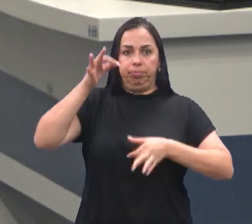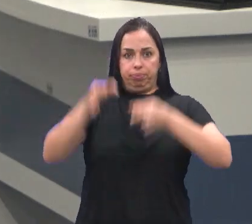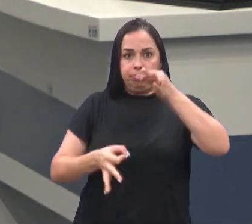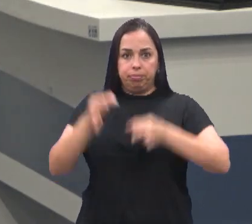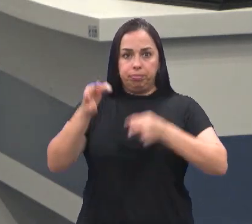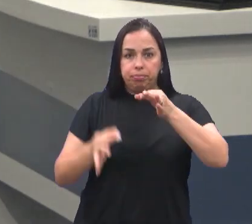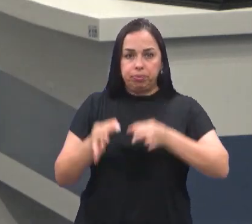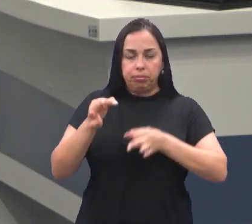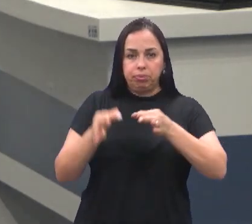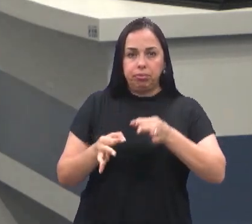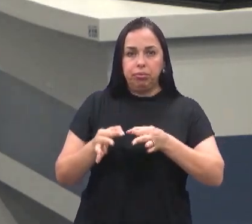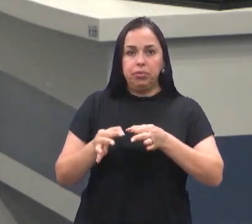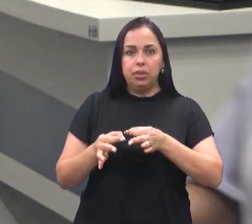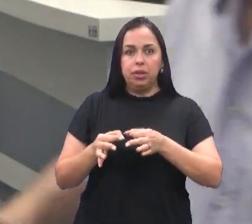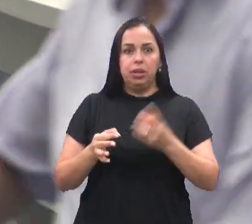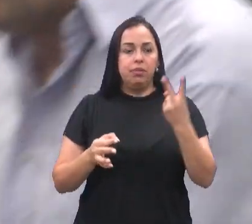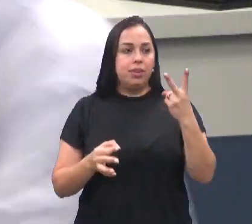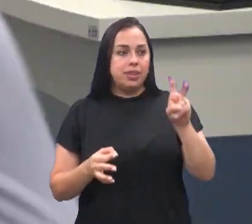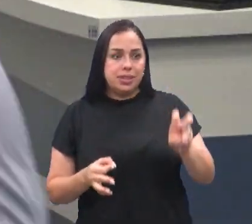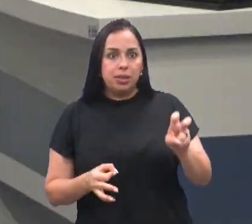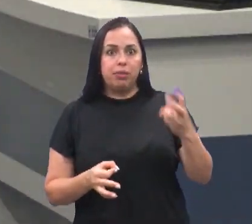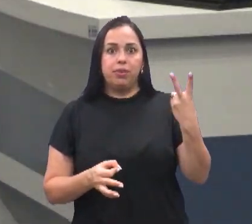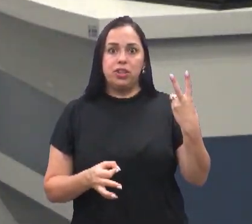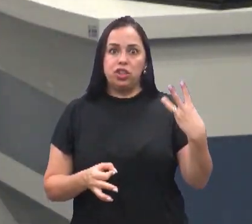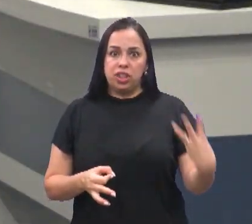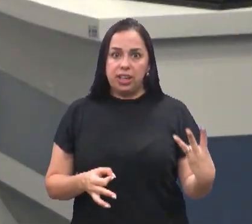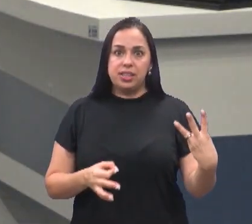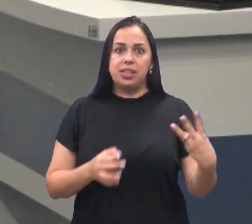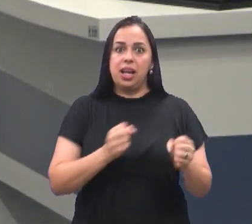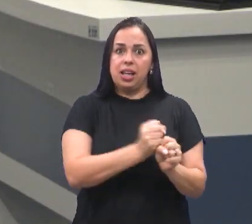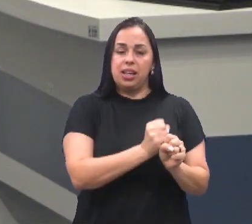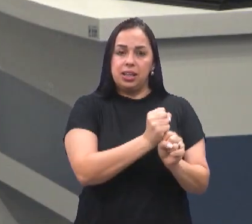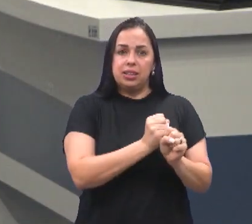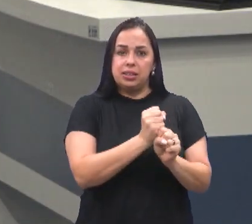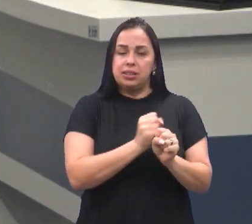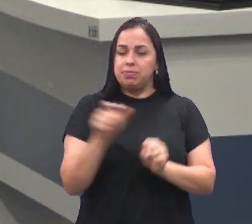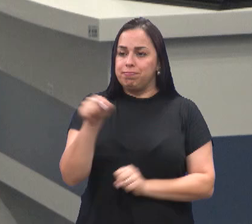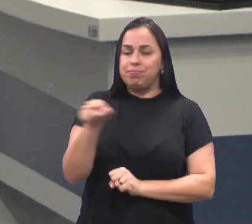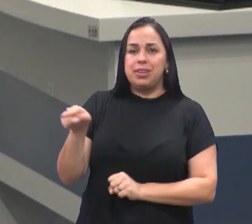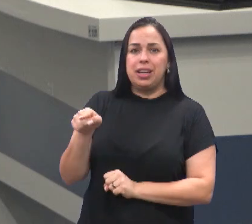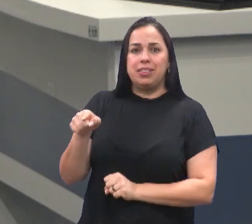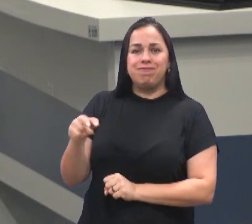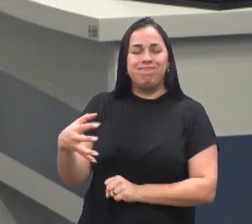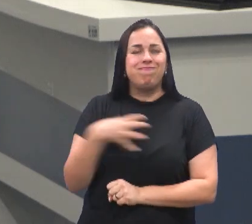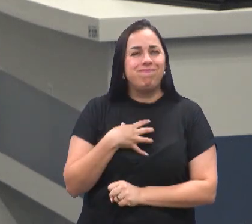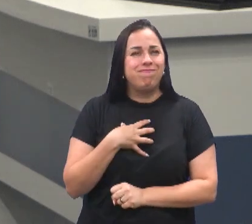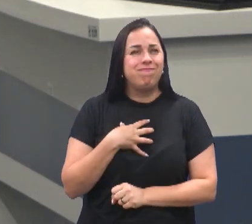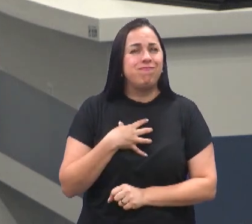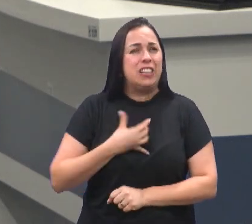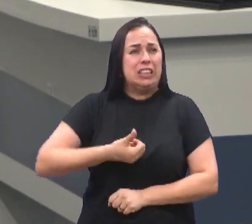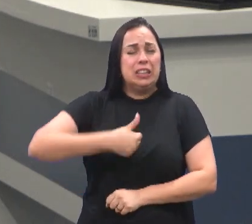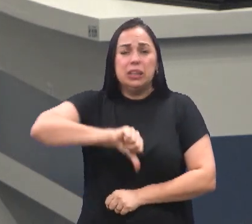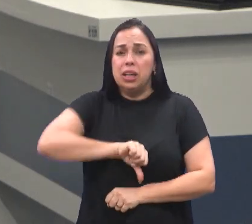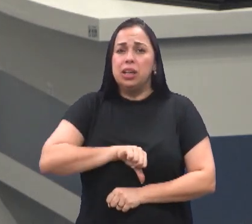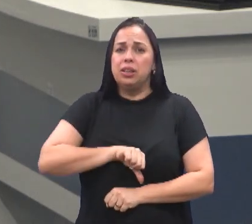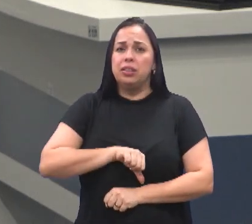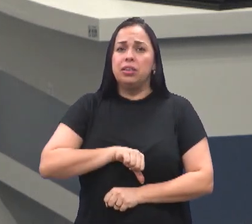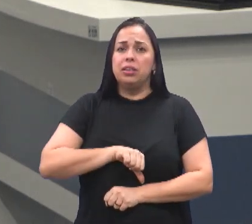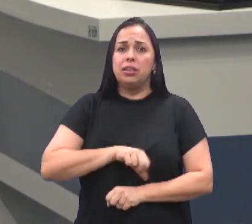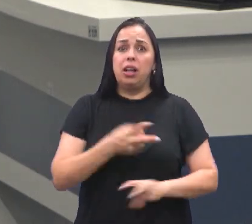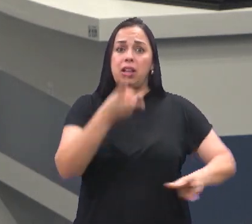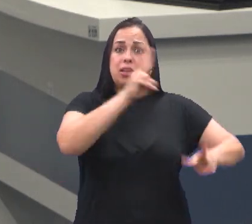25 anos, 23 anos, a sensação dos pais foi pouca. Então, é por isso que já mudou a